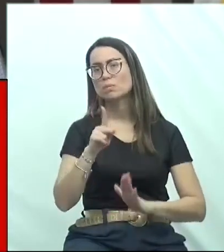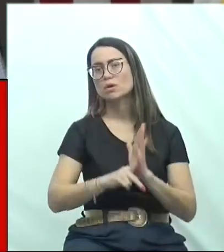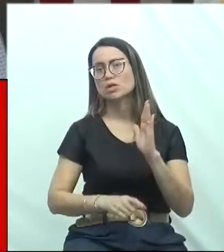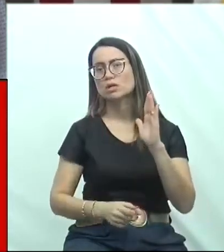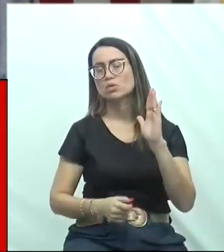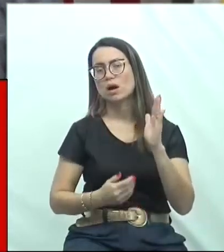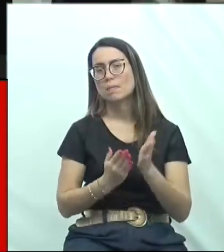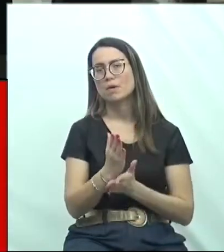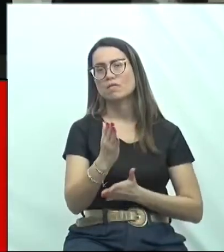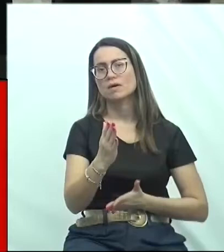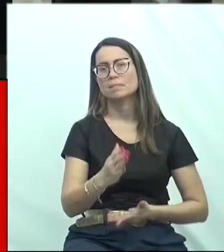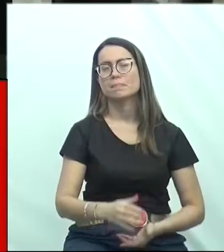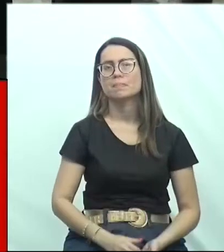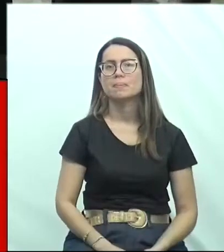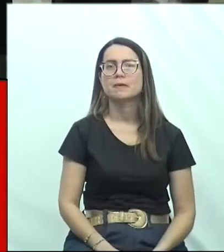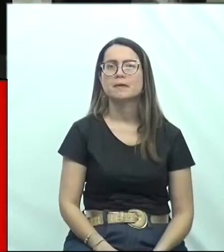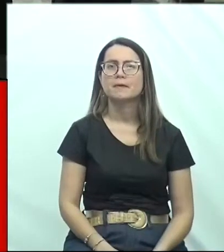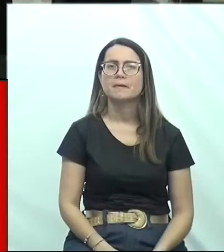senhora presidente.